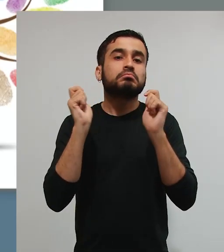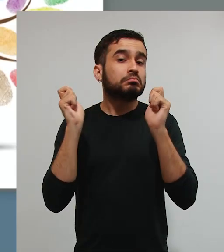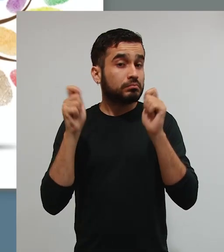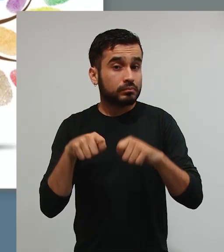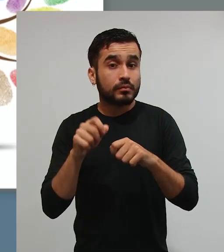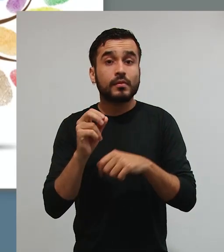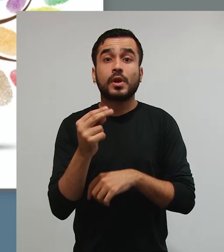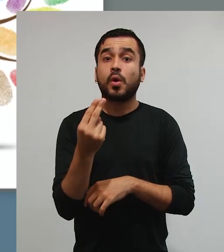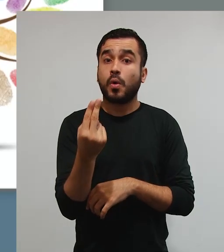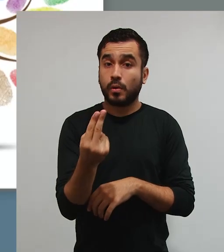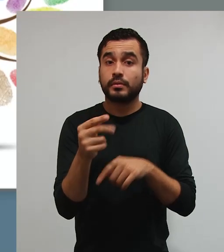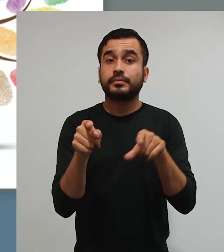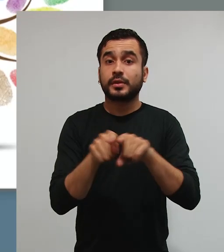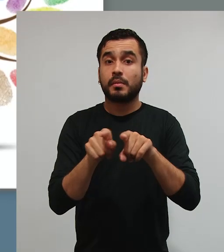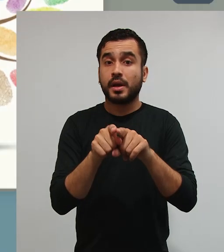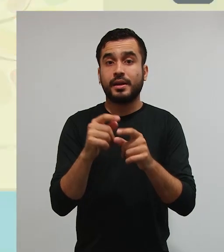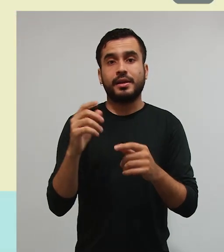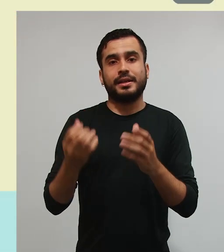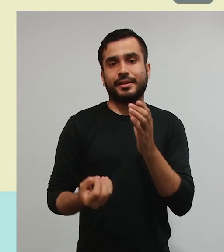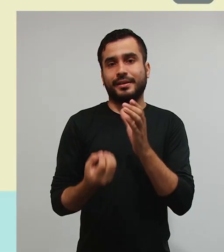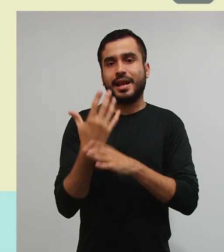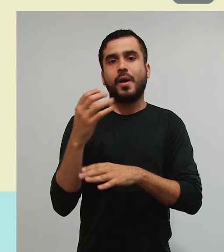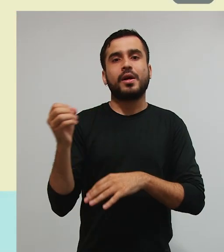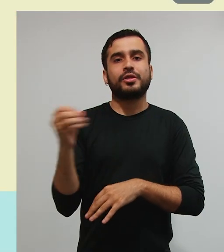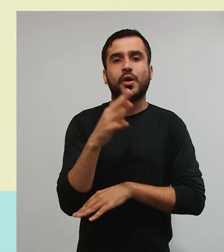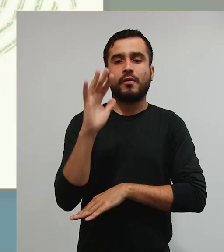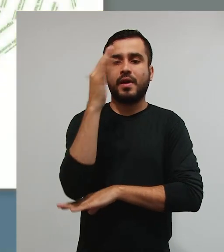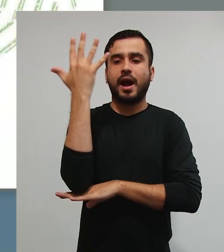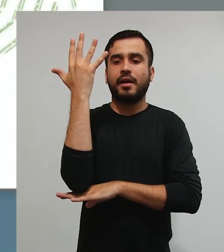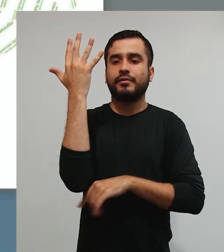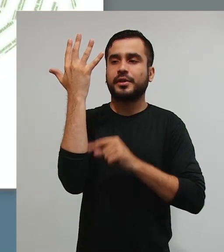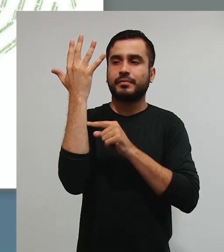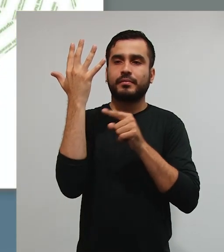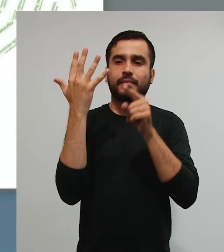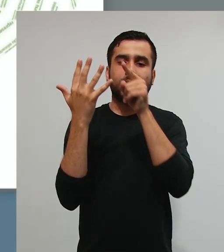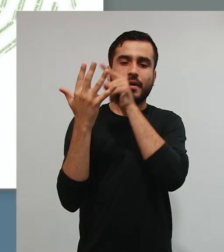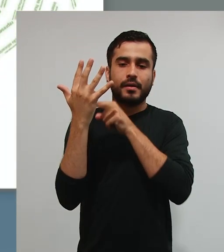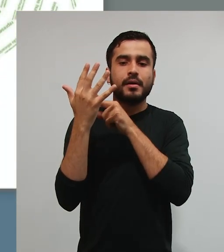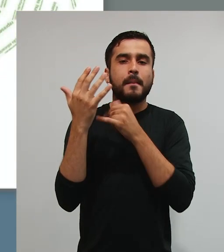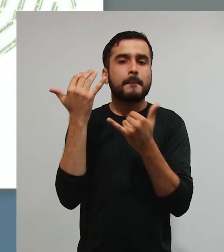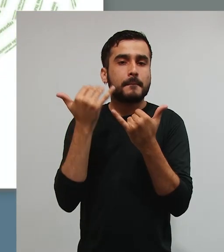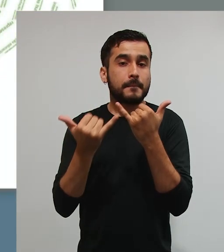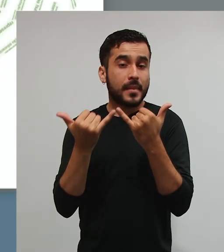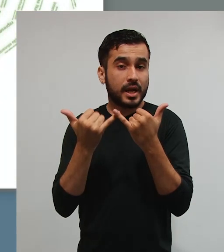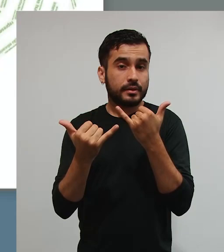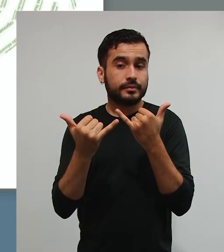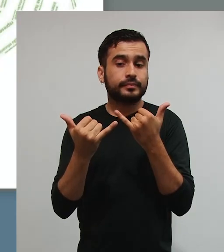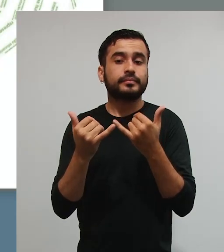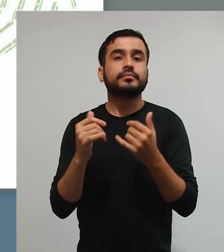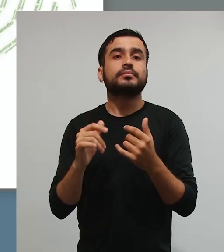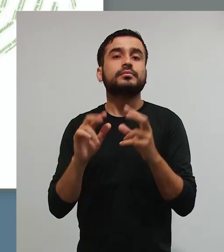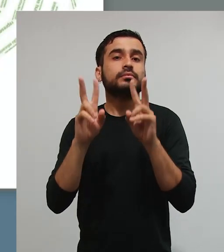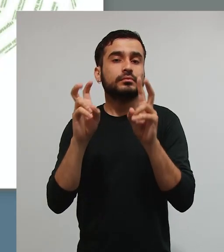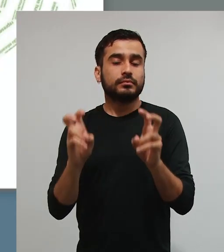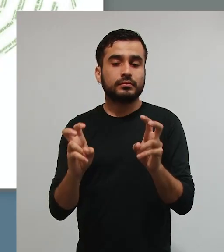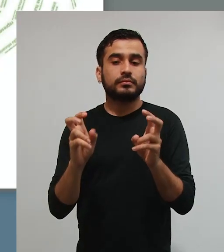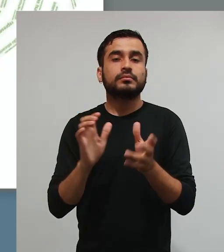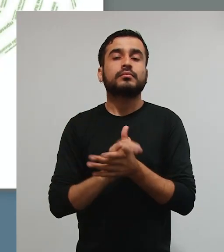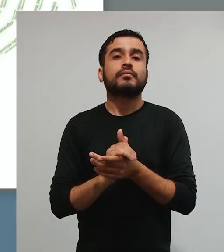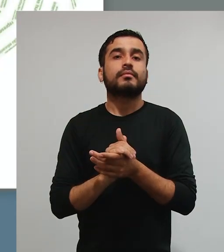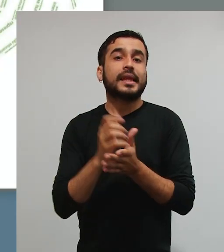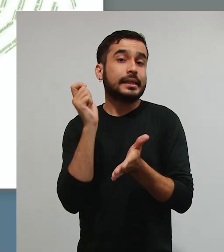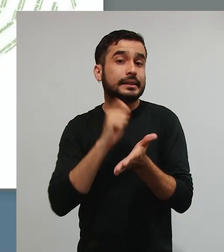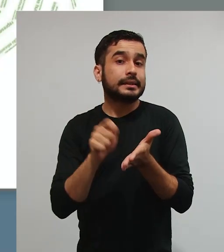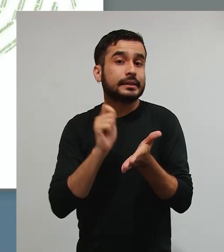vocês podem fazer uma nova árvore, como essa daqui sugerida, né? Uma árvore com com